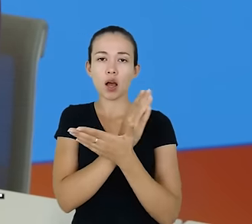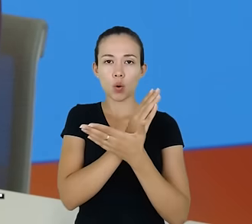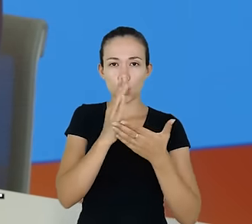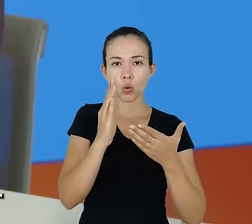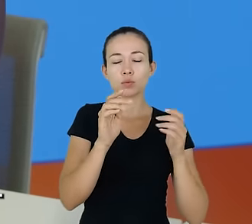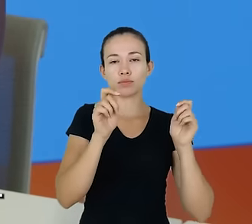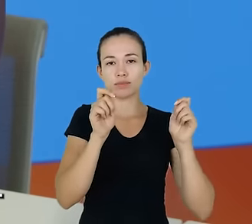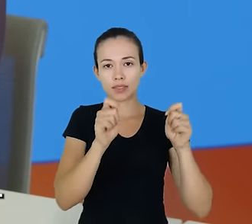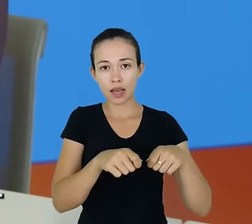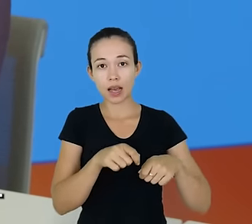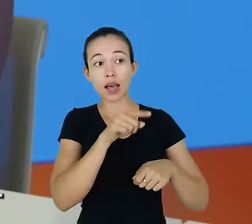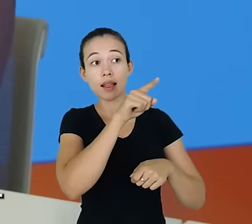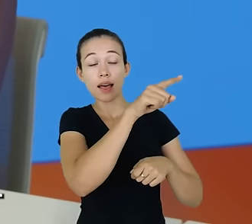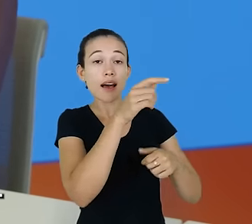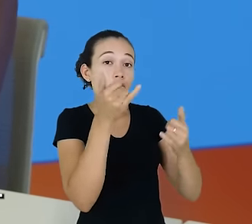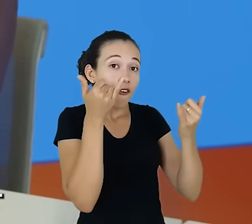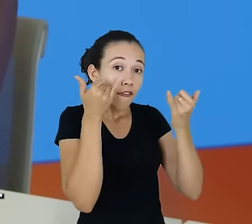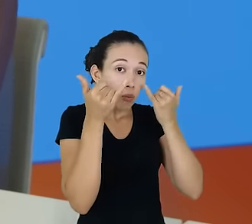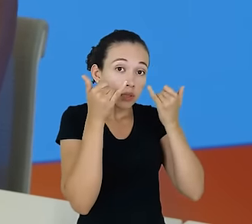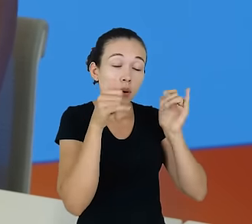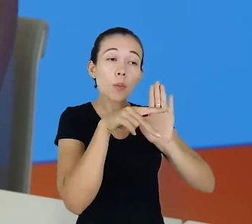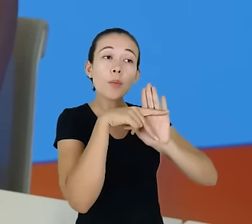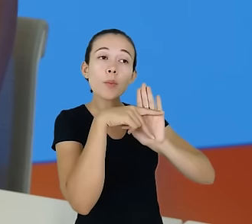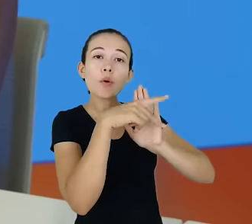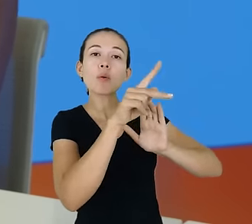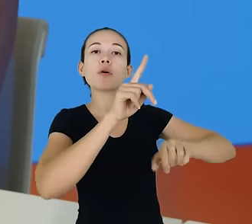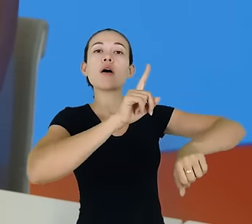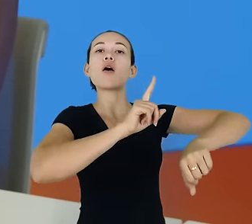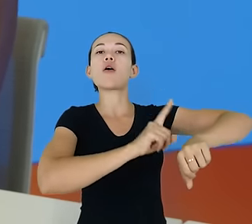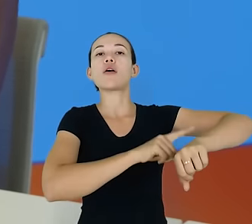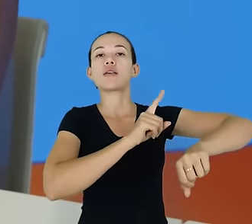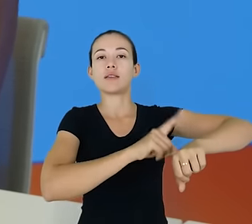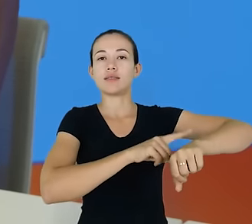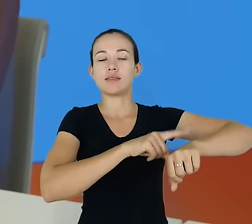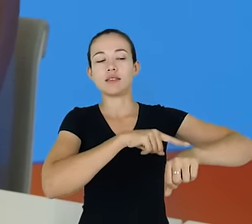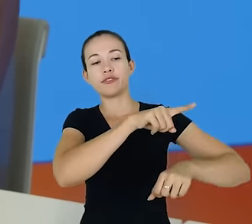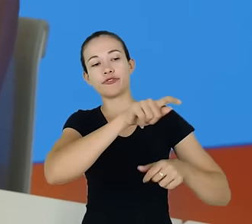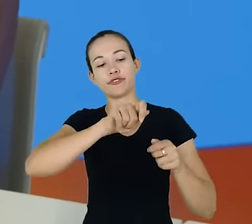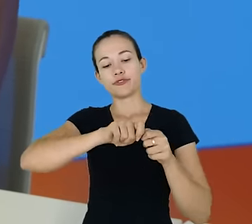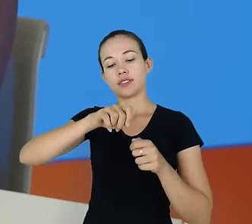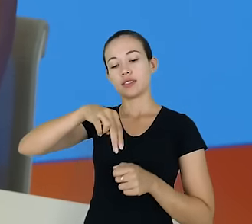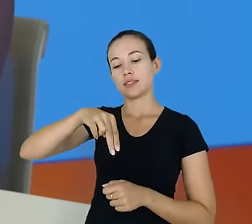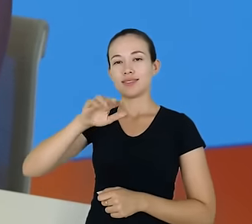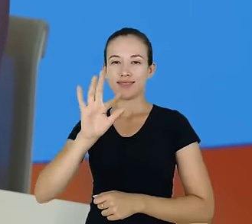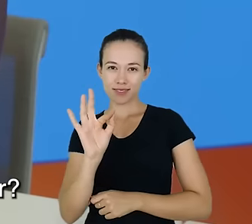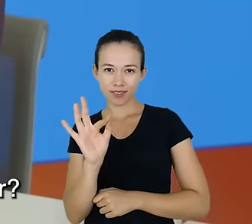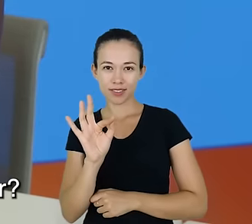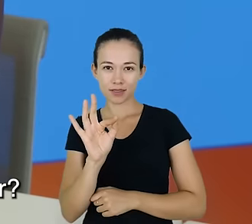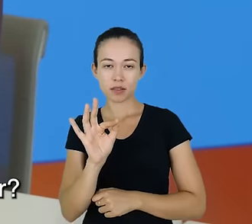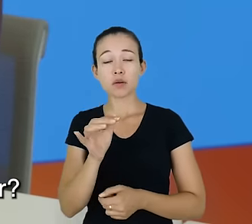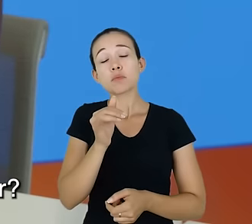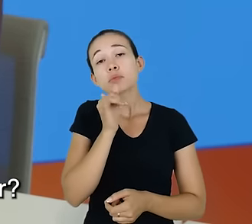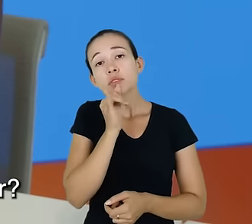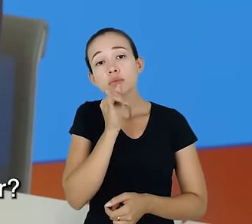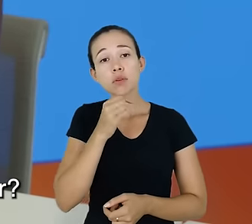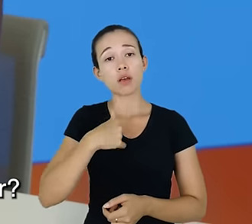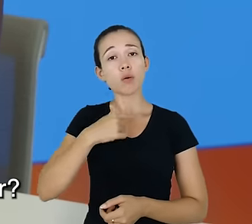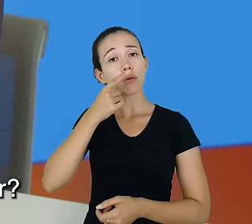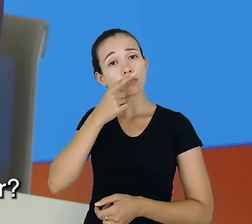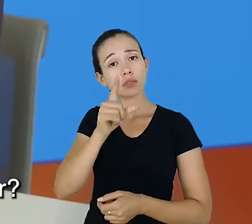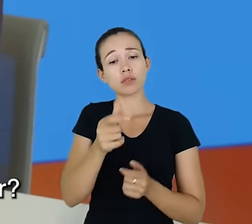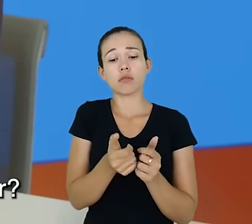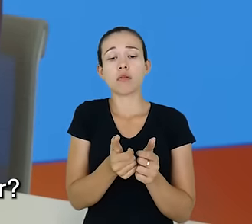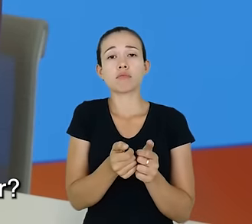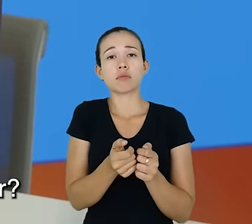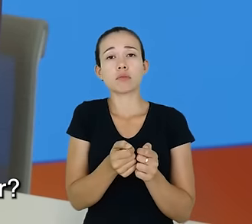informação lá no momento da emissão da nota tanto que às vezes eu até falo pô eu consigo emitir com celular por